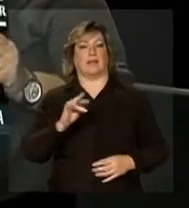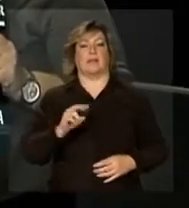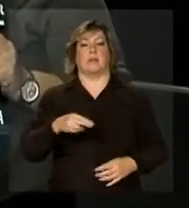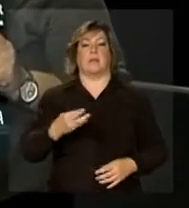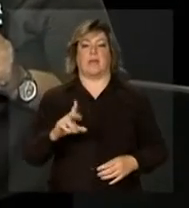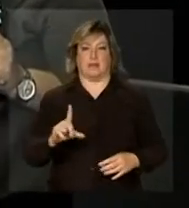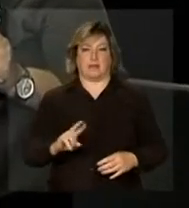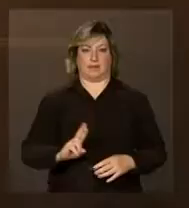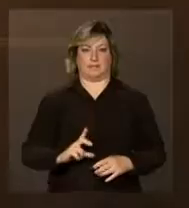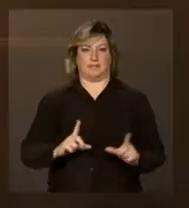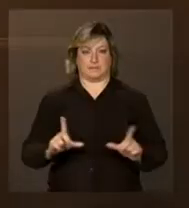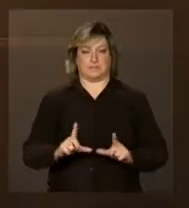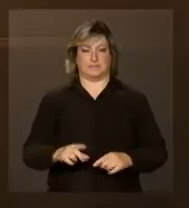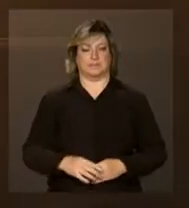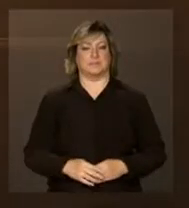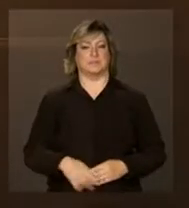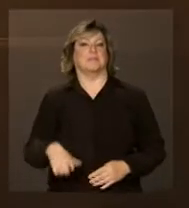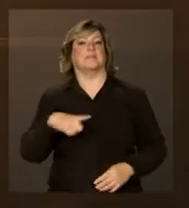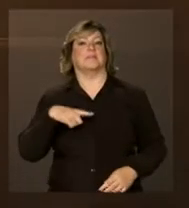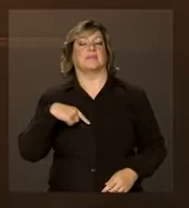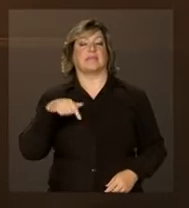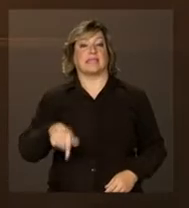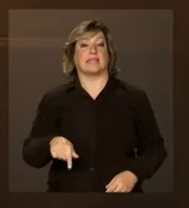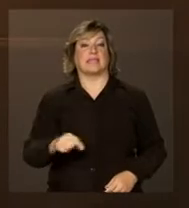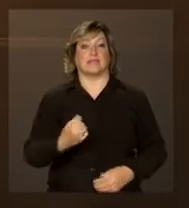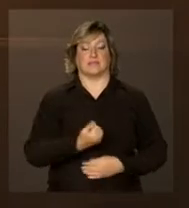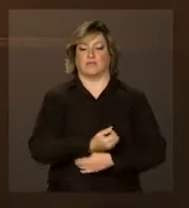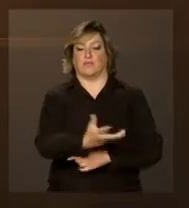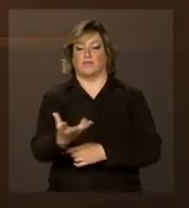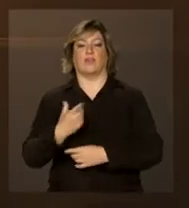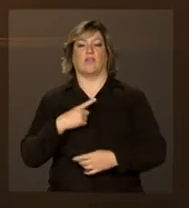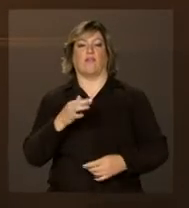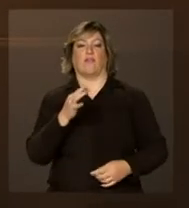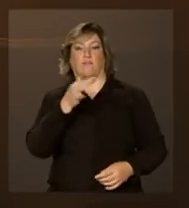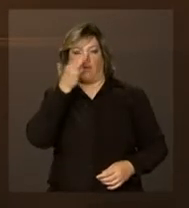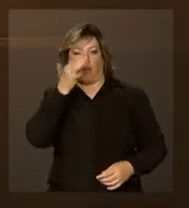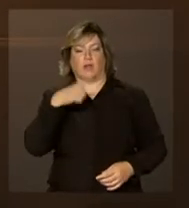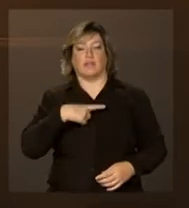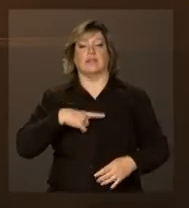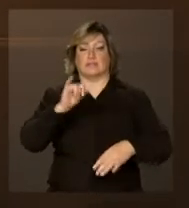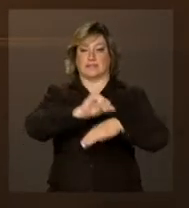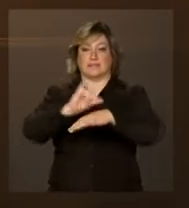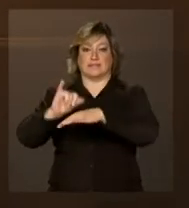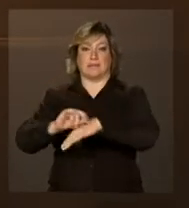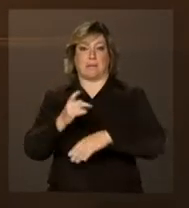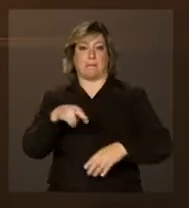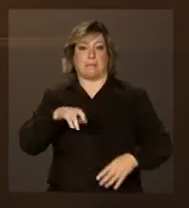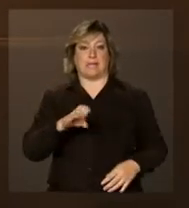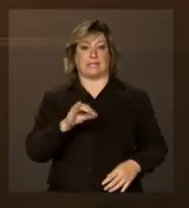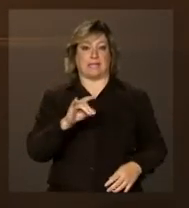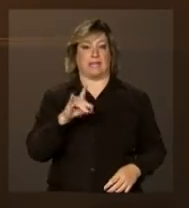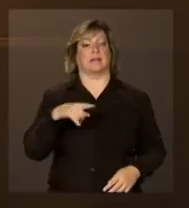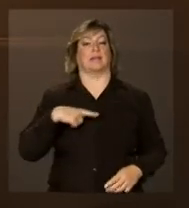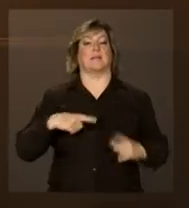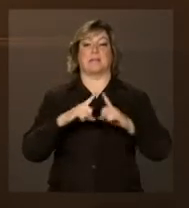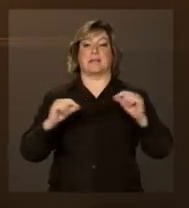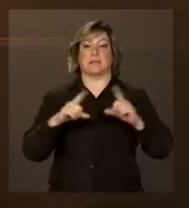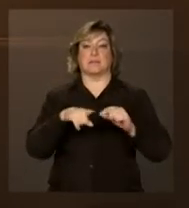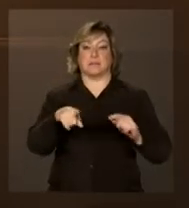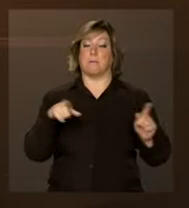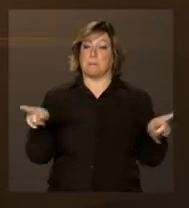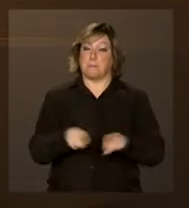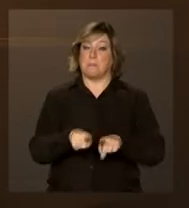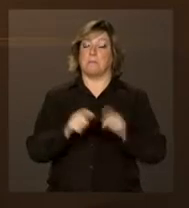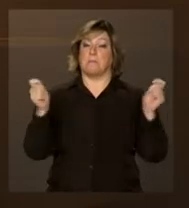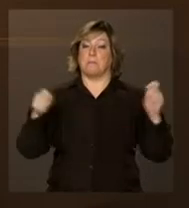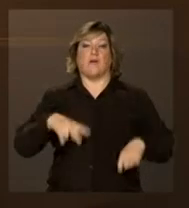NBR e esse Jardim robótico está no pavilhão de exposições do Parque da Cidade em Brasília e você também